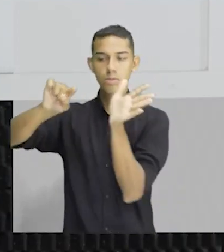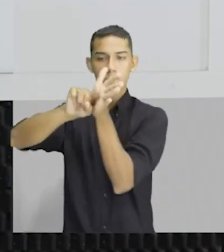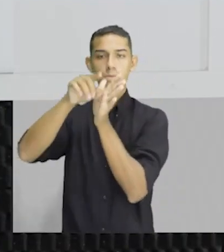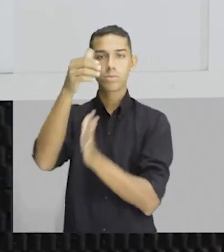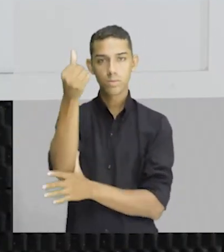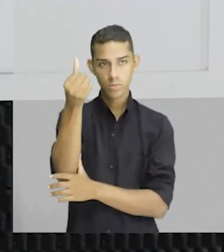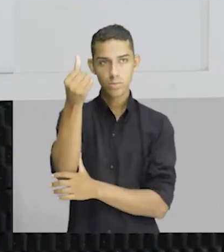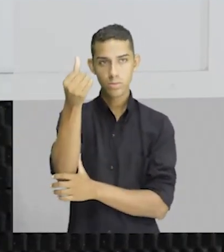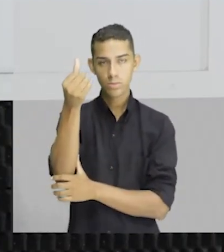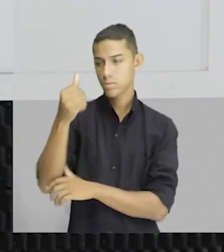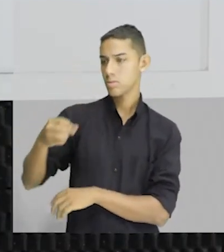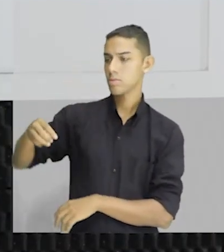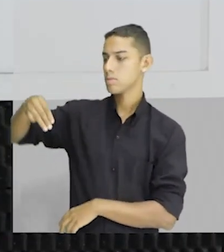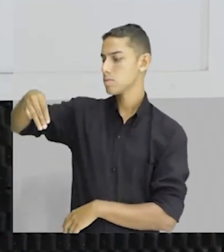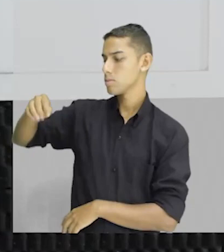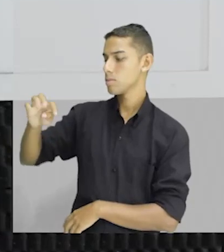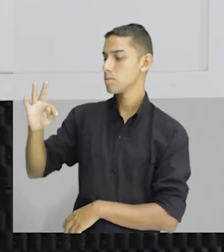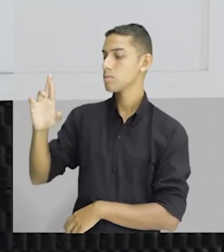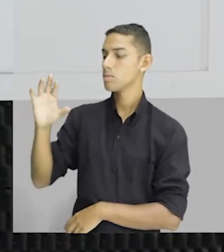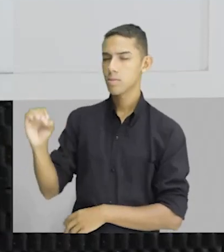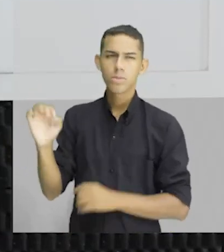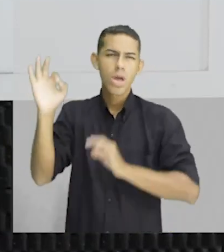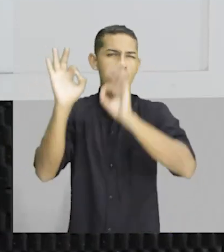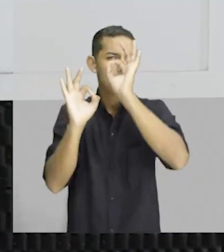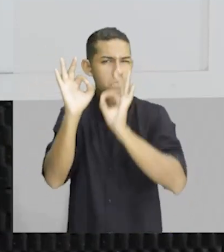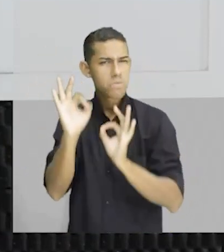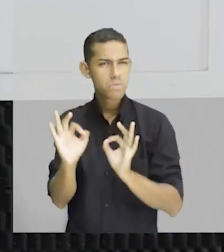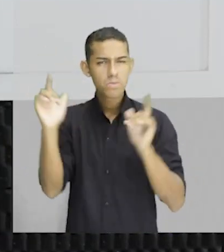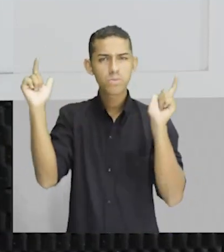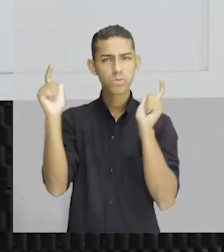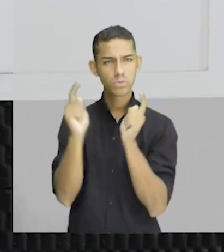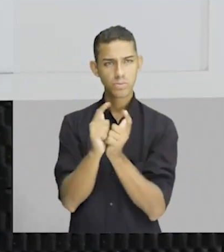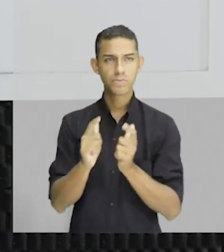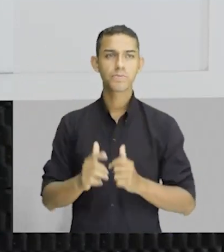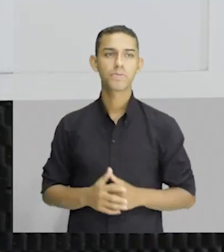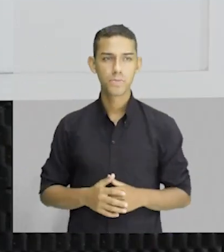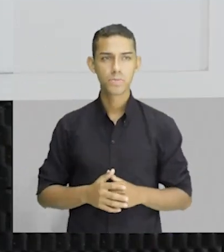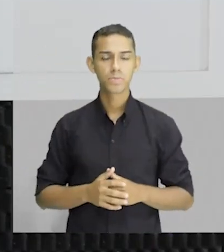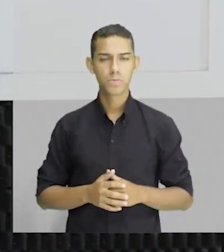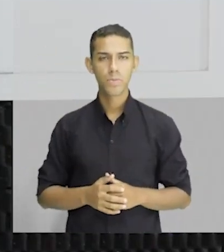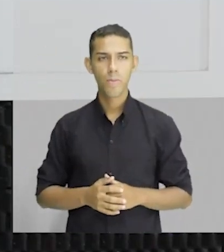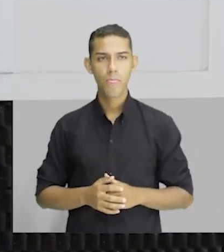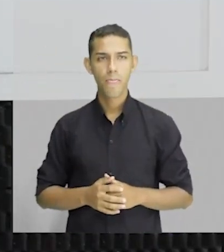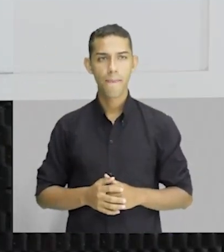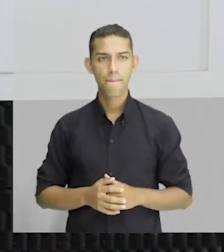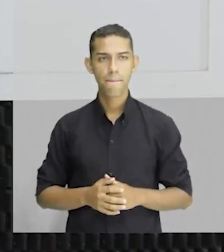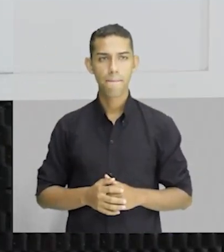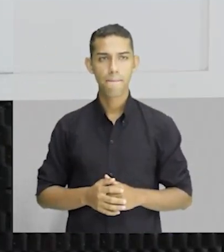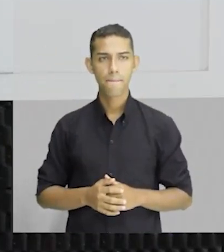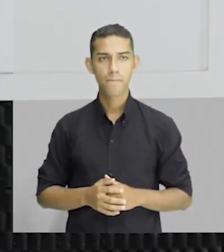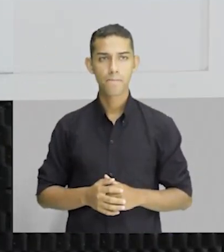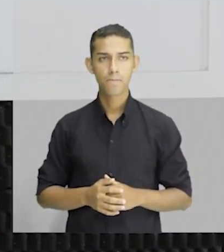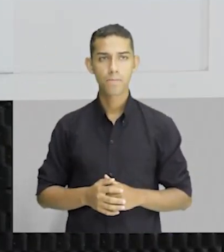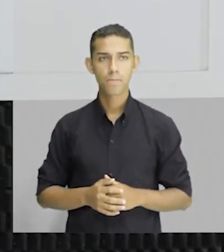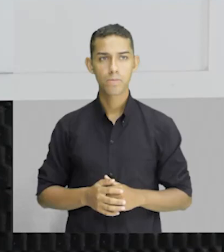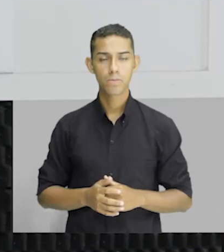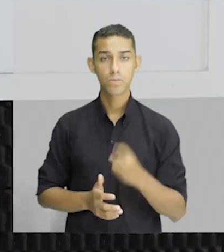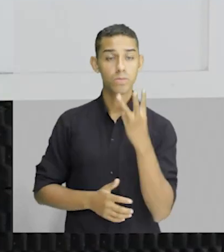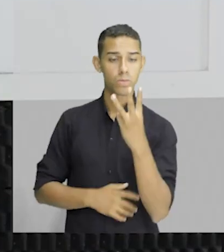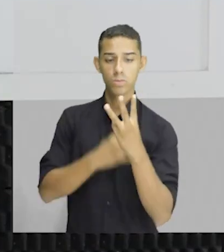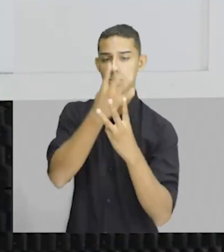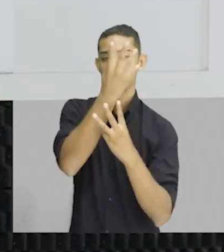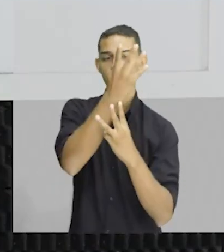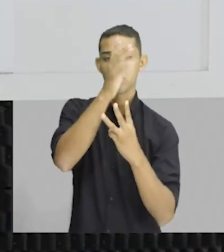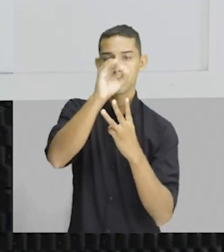E agora, professor, vamos deixar esse número mais bonitinho, vamos deixar ele menor? De novo, ó, 2 casas